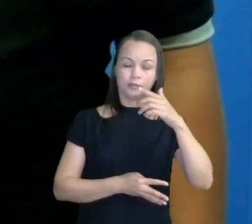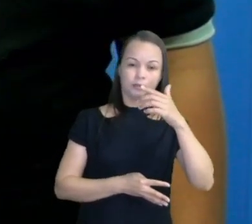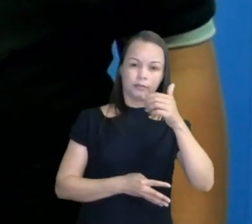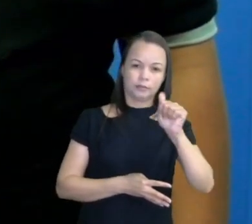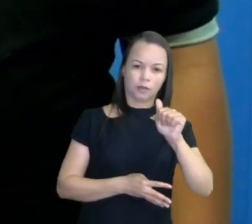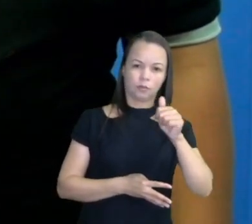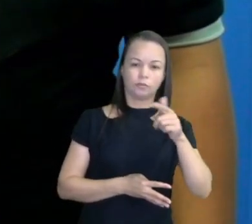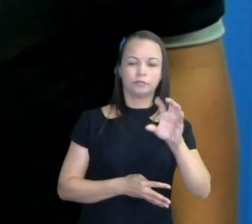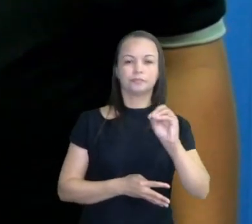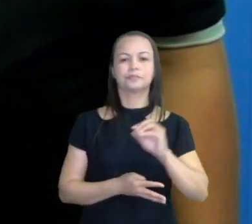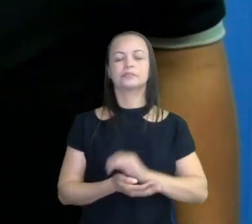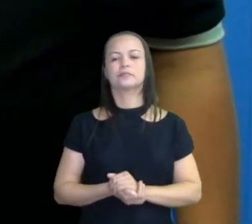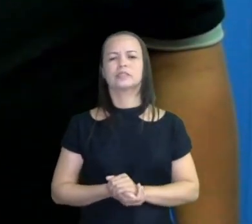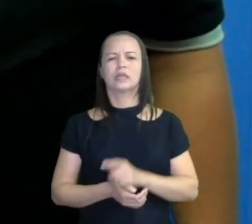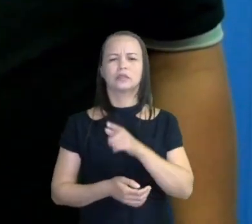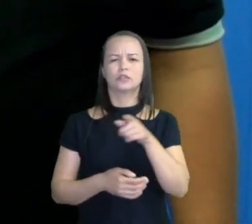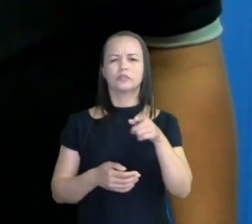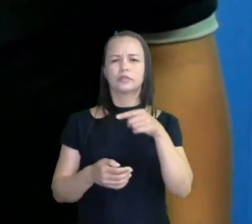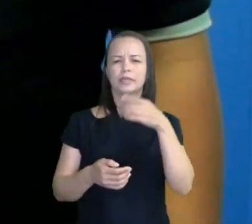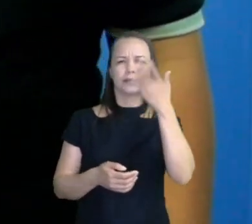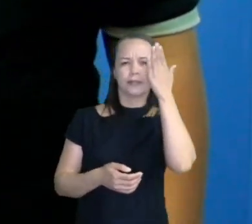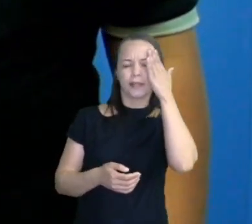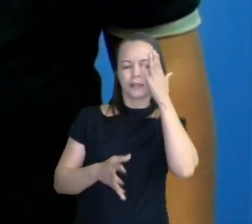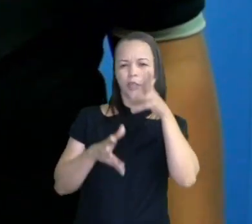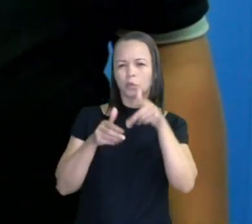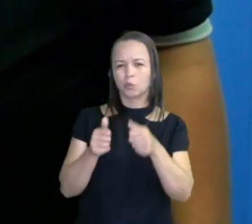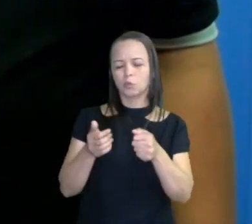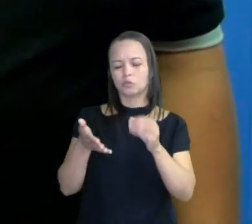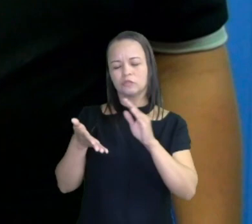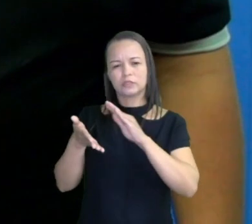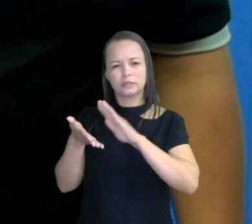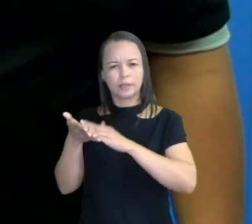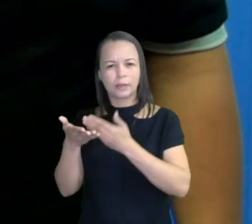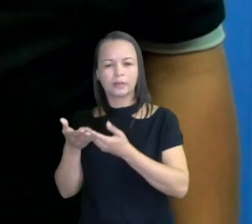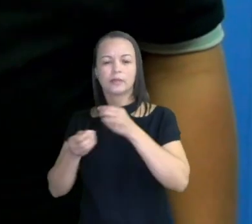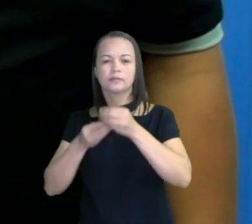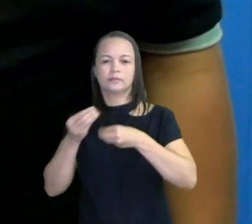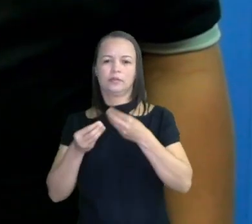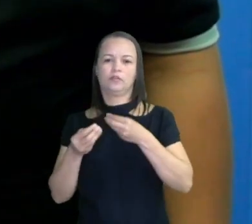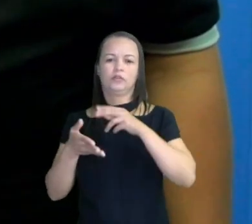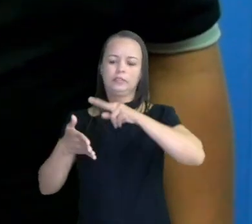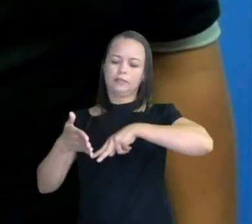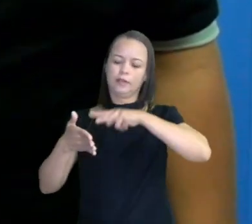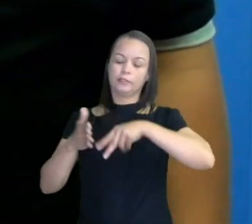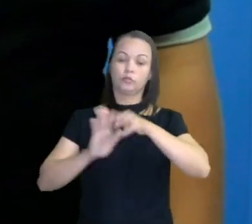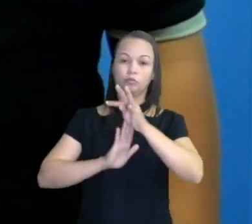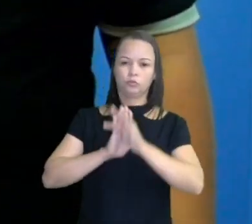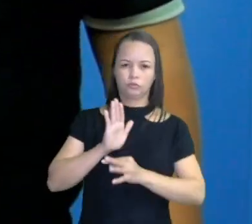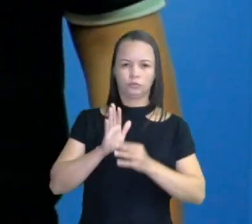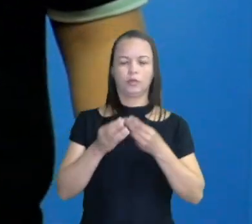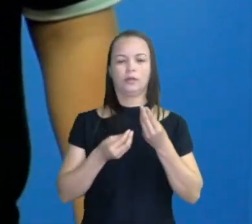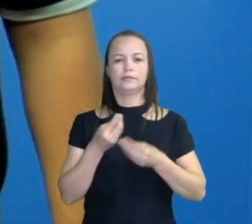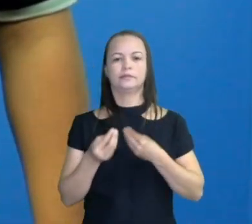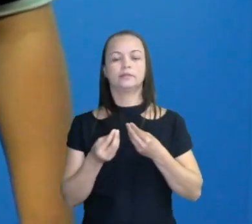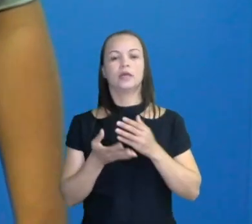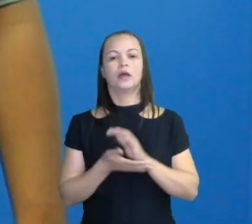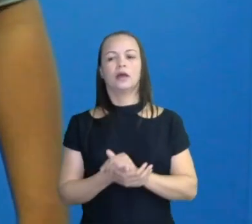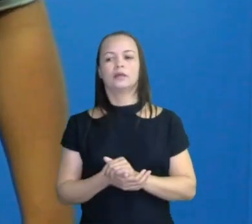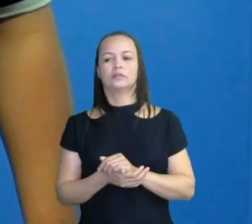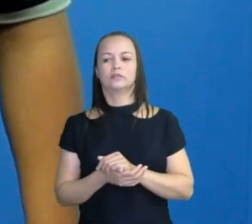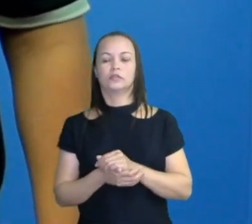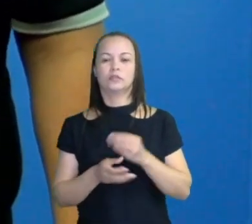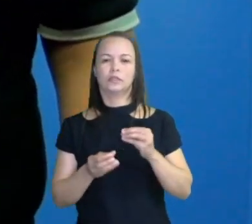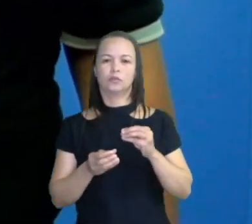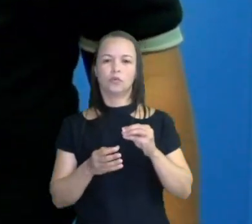leitor assíduo. Você vai conseguir armazenar a longo prazo, quando você chegar no último processo